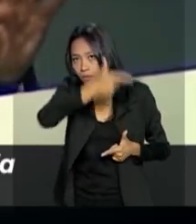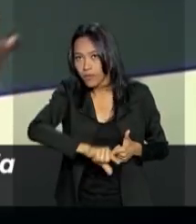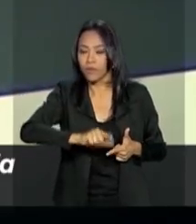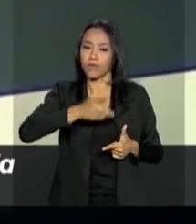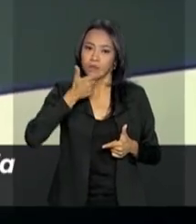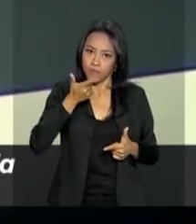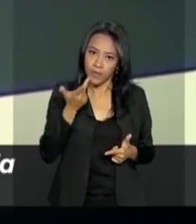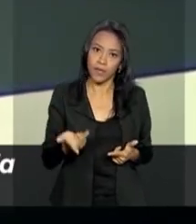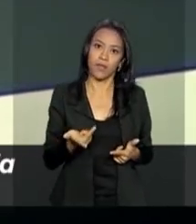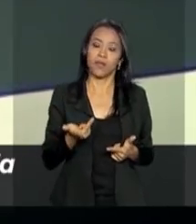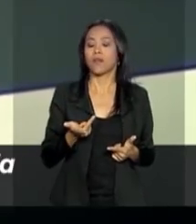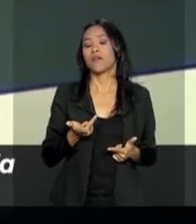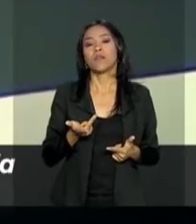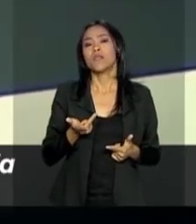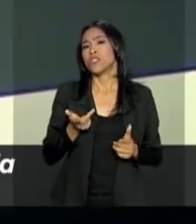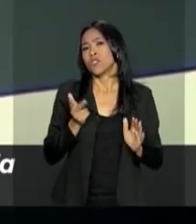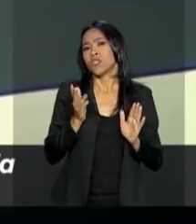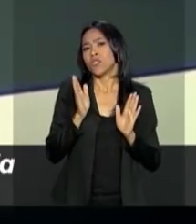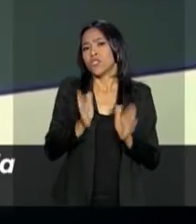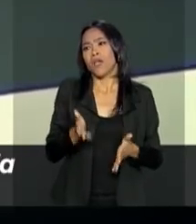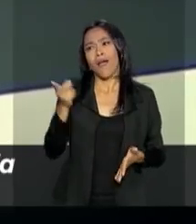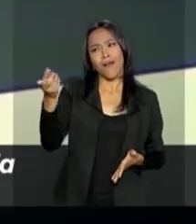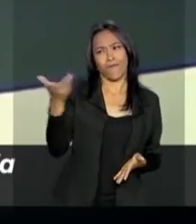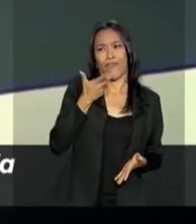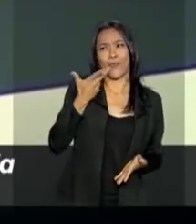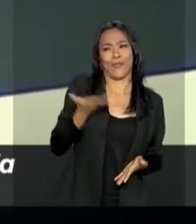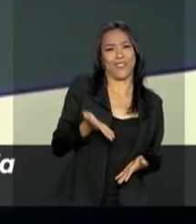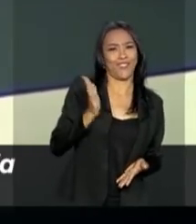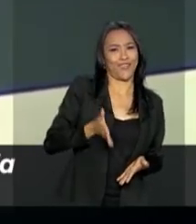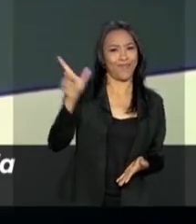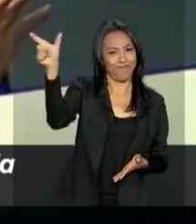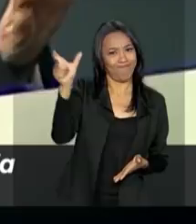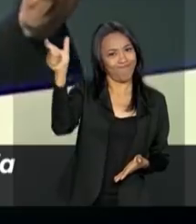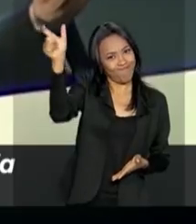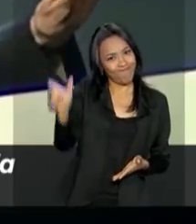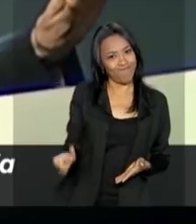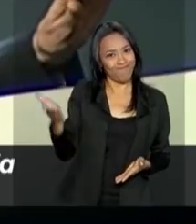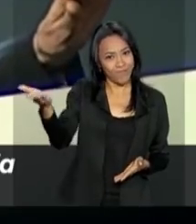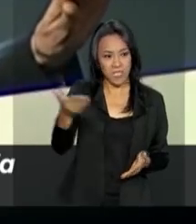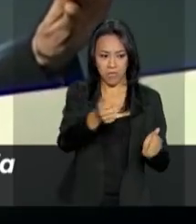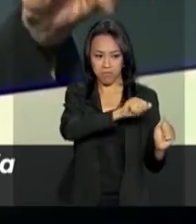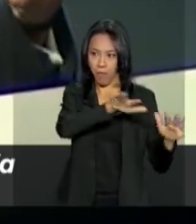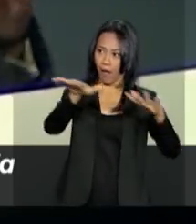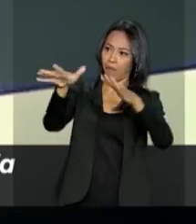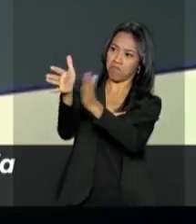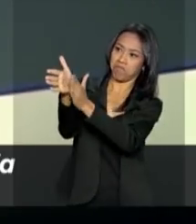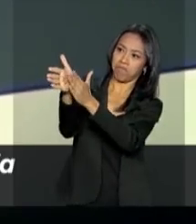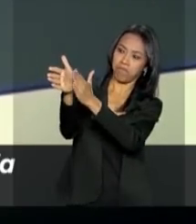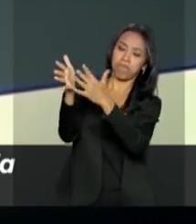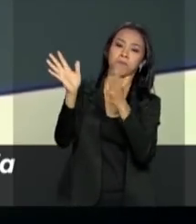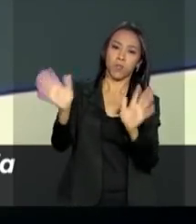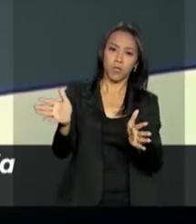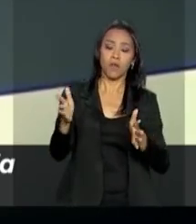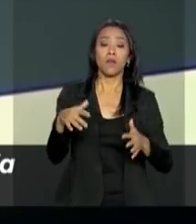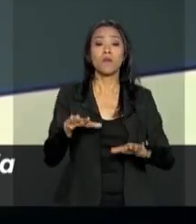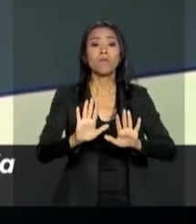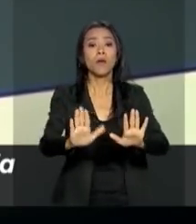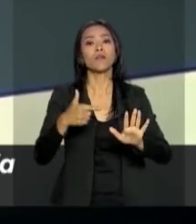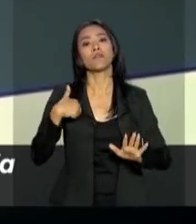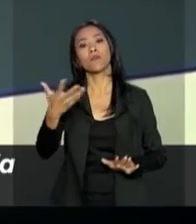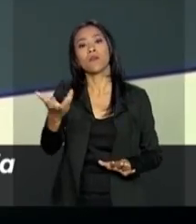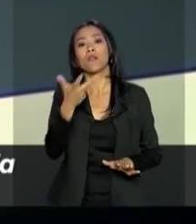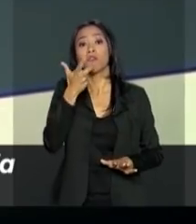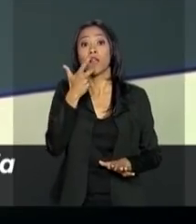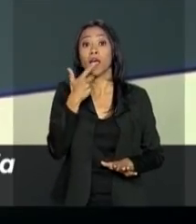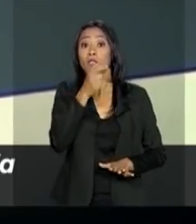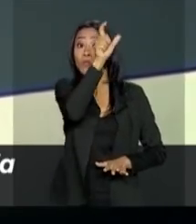aquilo e otoney e já mencionou e graças a deus ganhou aplausos mas quero ressaltar a figura do